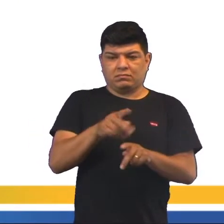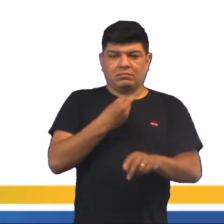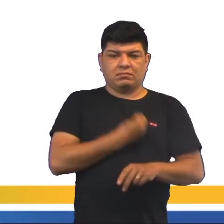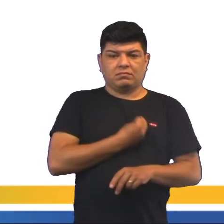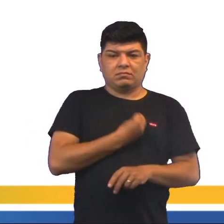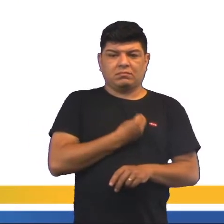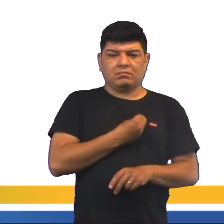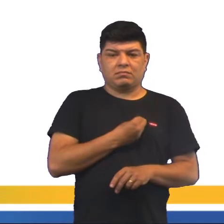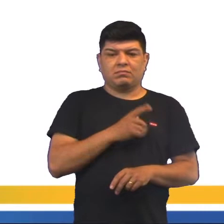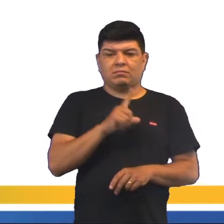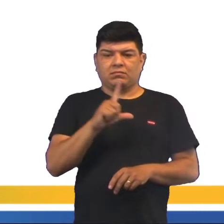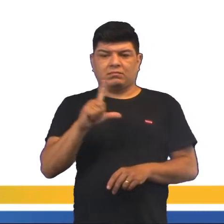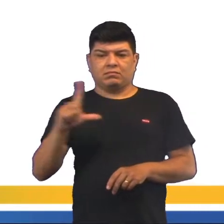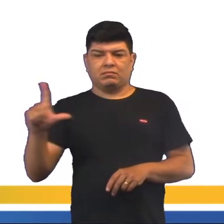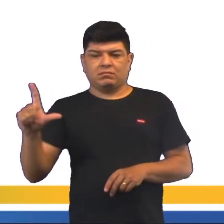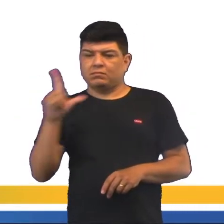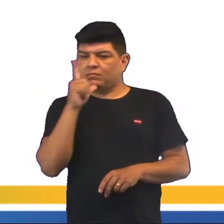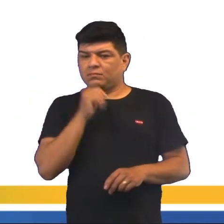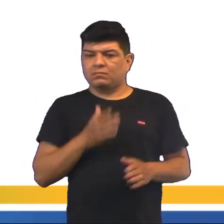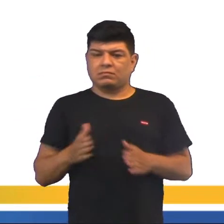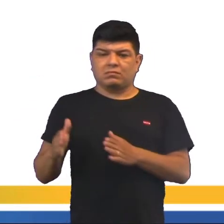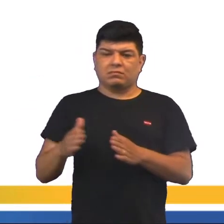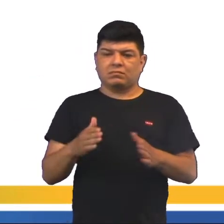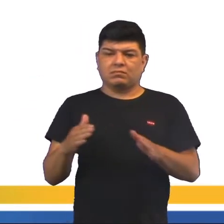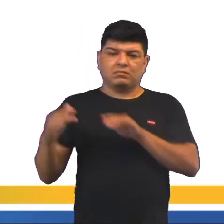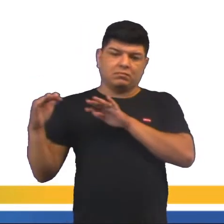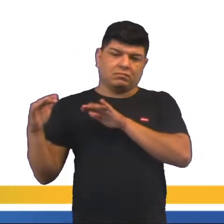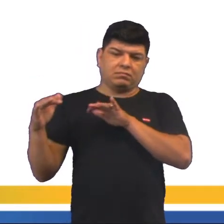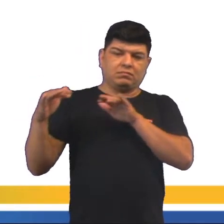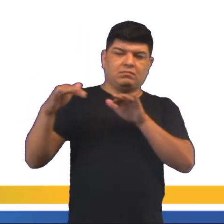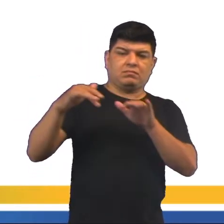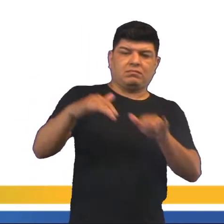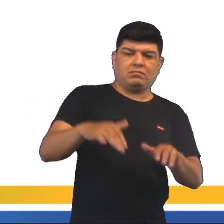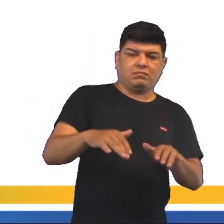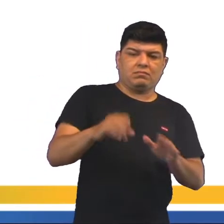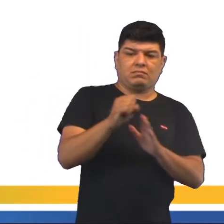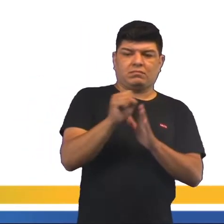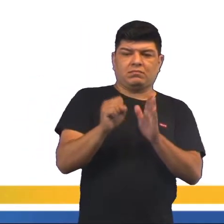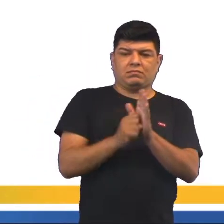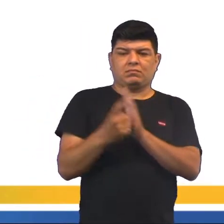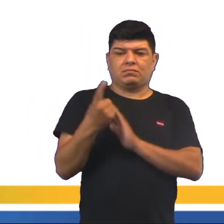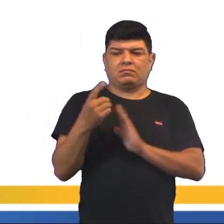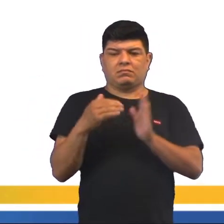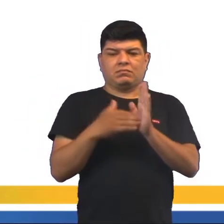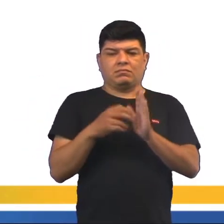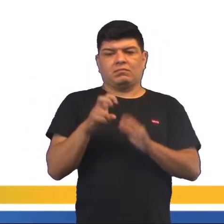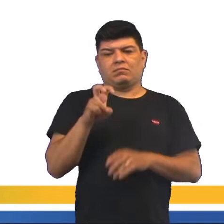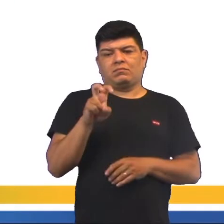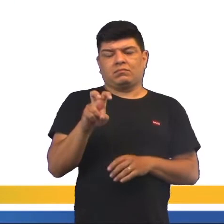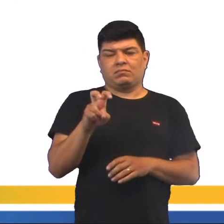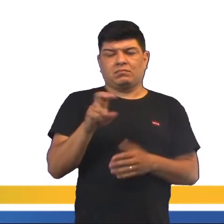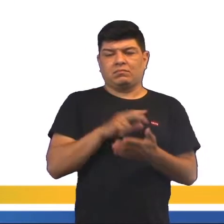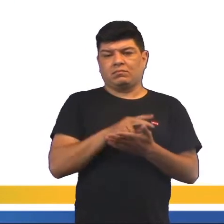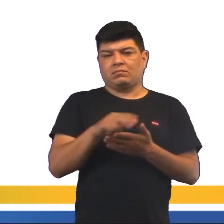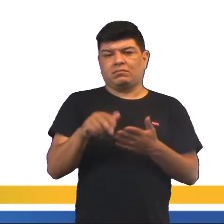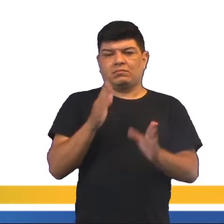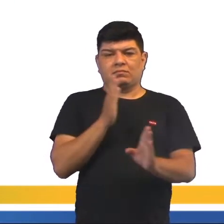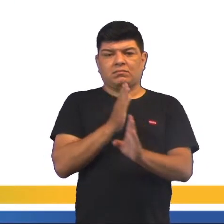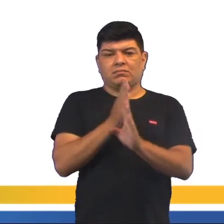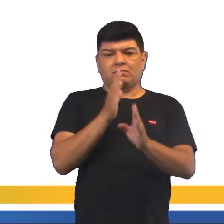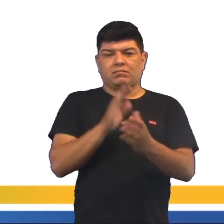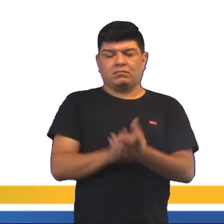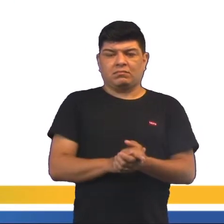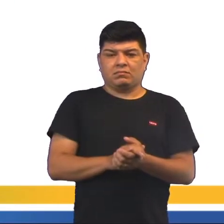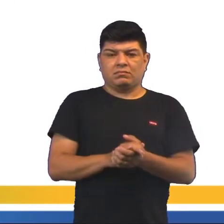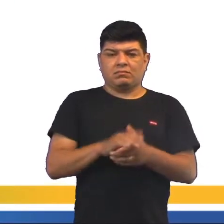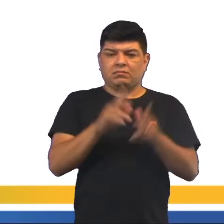viviam a leste do rio Reno, migraram para o território romano do século I ao V, por diversos motivos, algumas